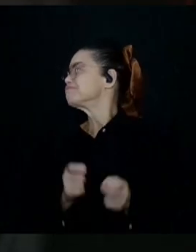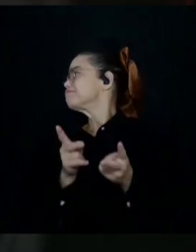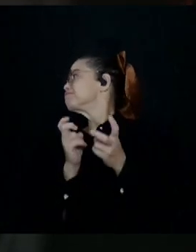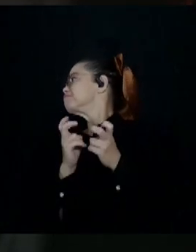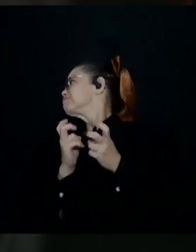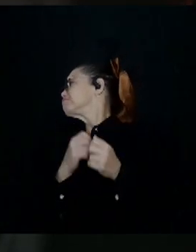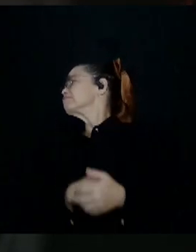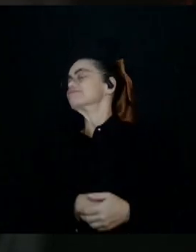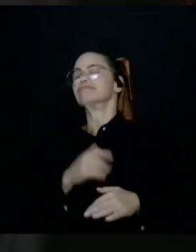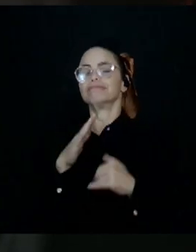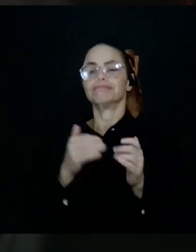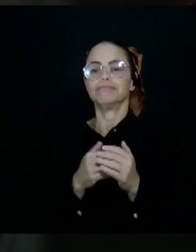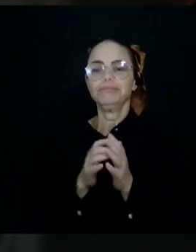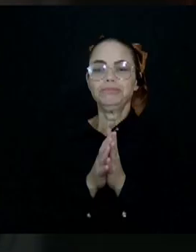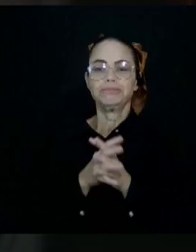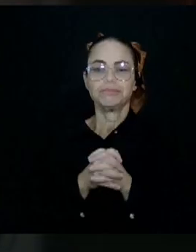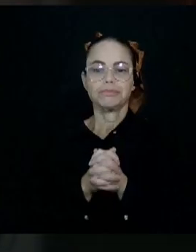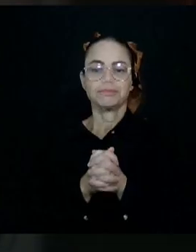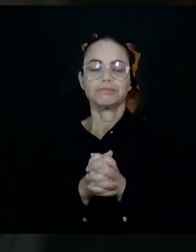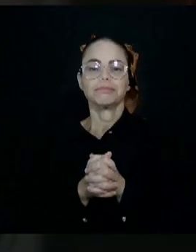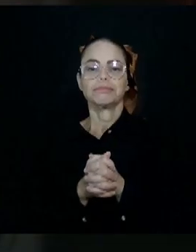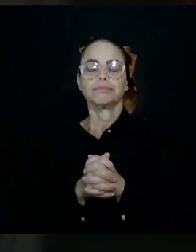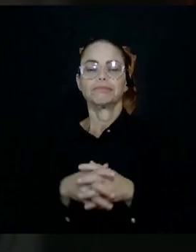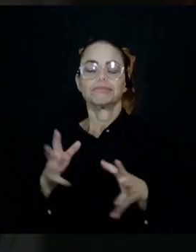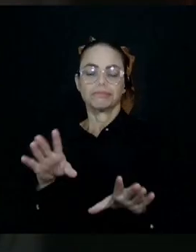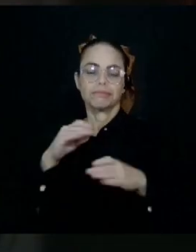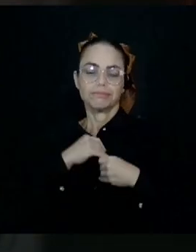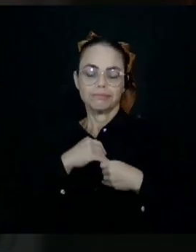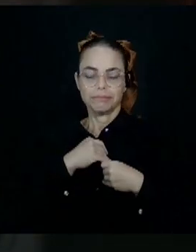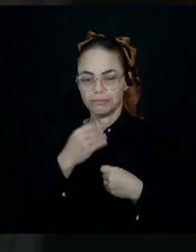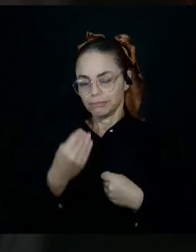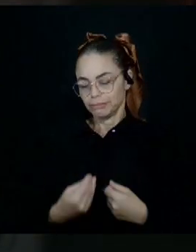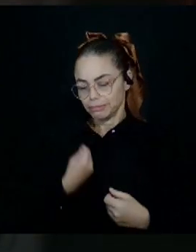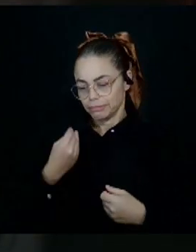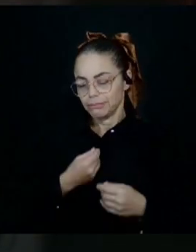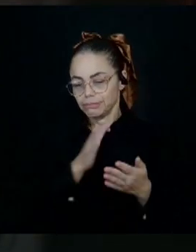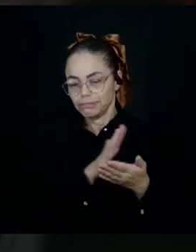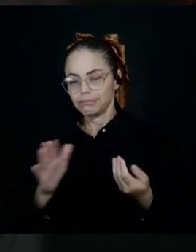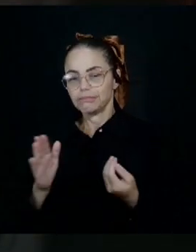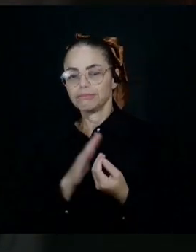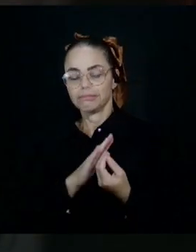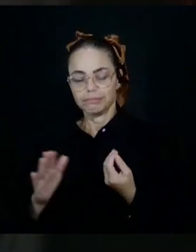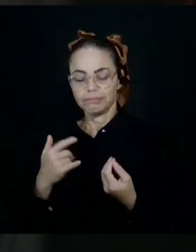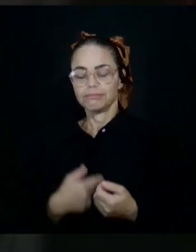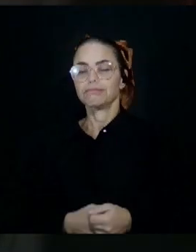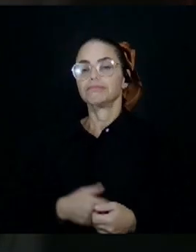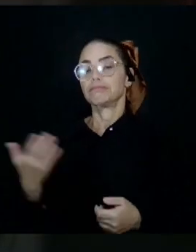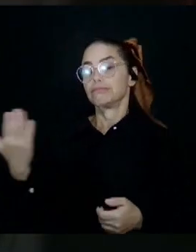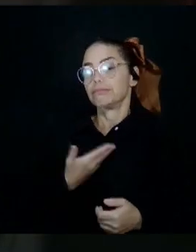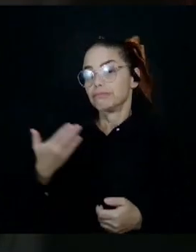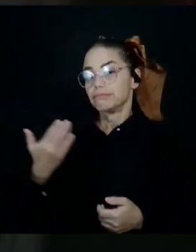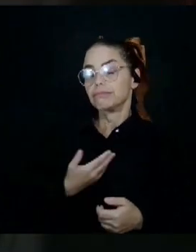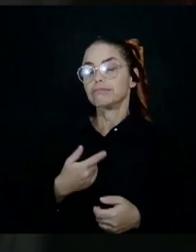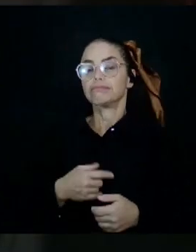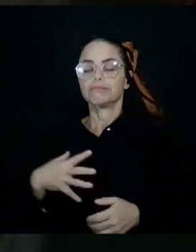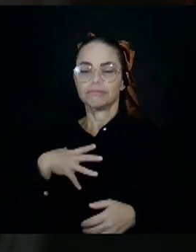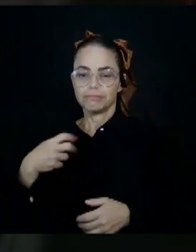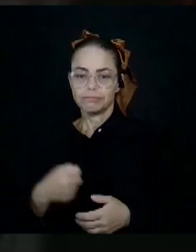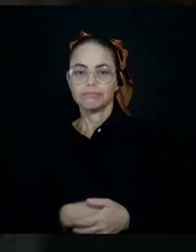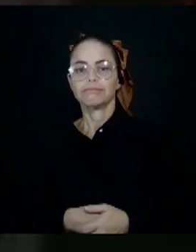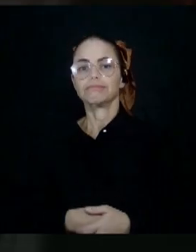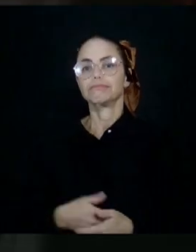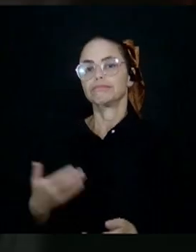isso e que a gente possa levar isso para a vida, levar para os nossos filhos, para os nossos amigos, para os nossos colegas, sabe?